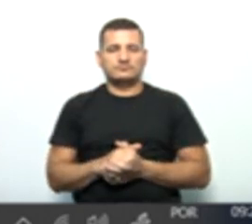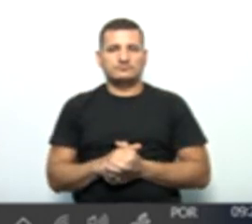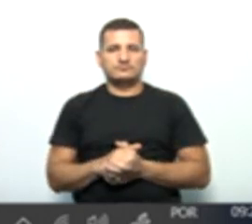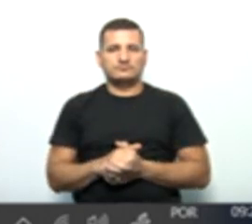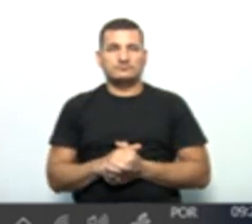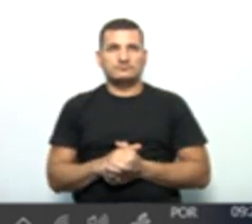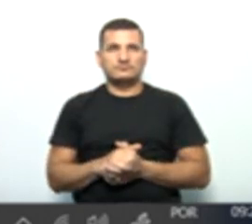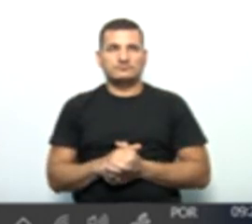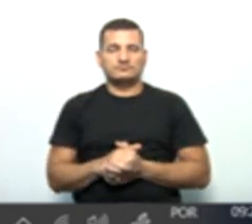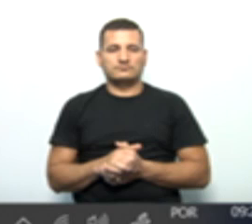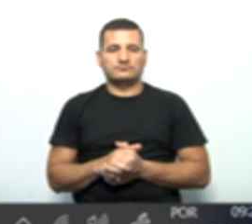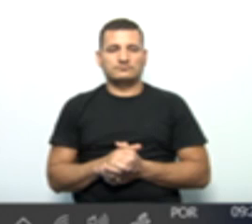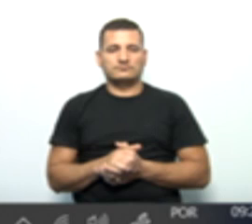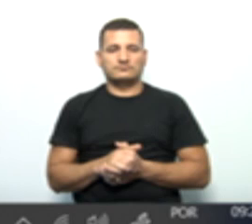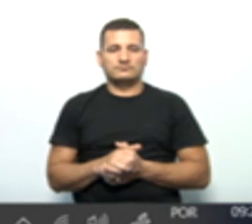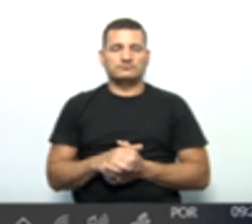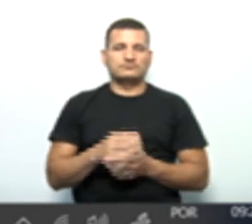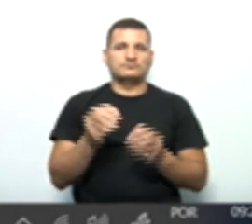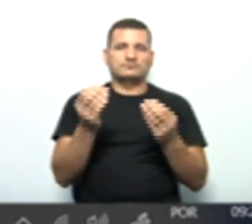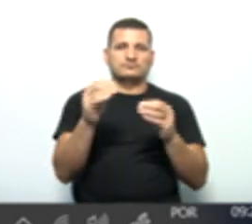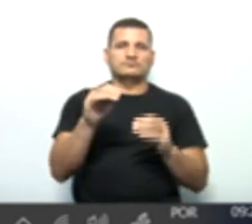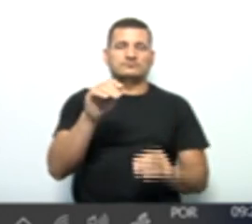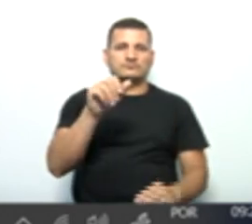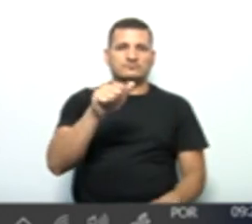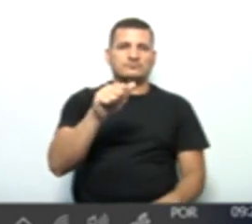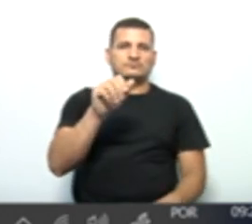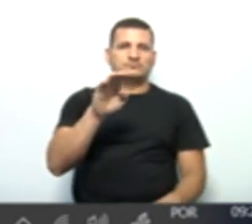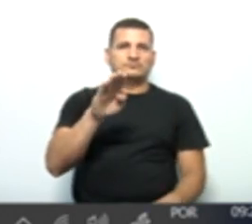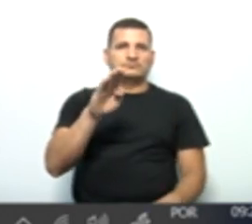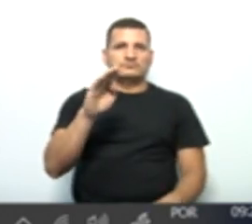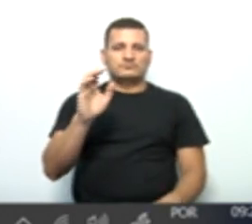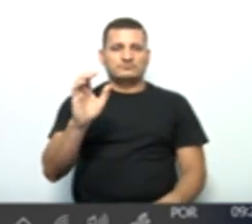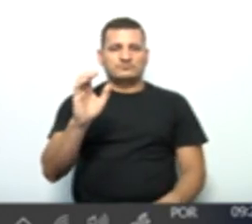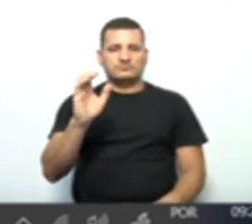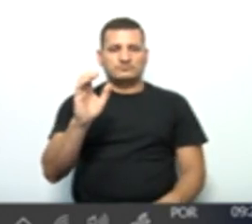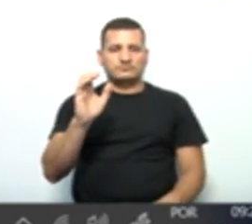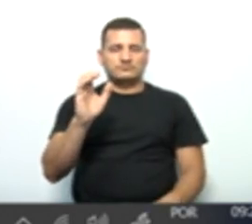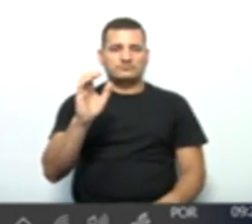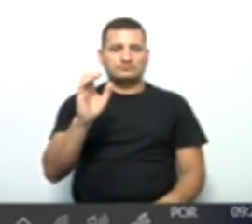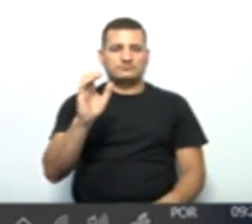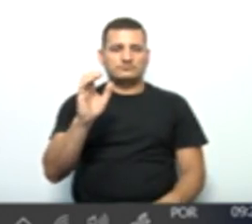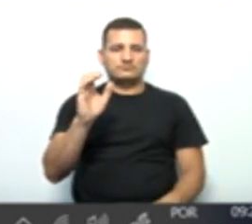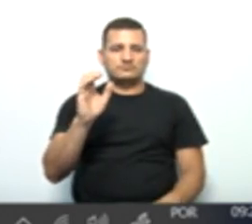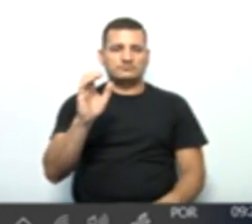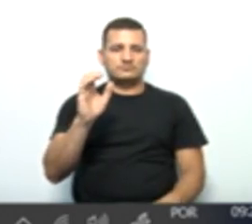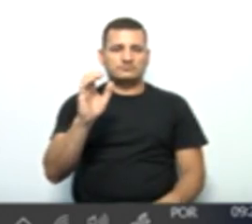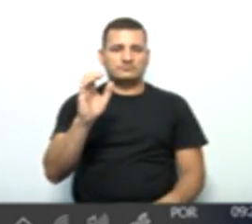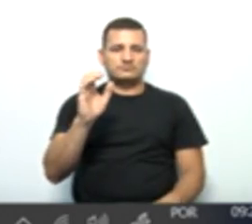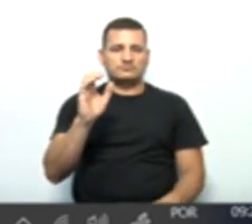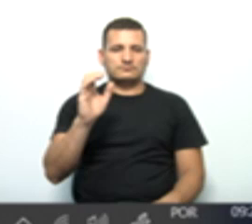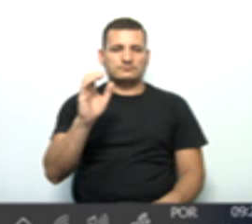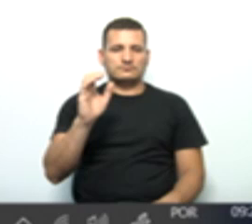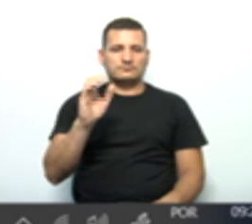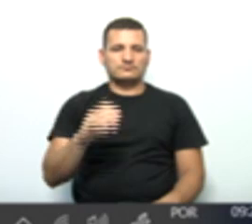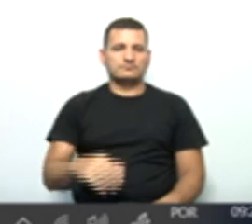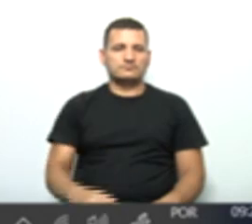Aí, ABC. Ok? Dessa é a maneira da tupla é essa. Eu vou botar assim,